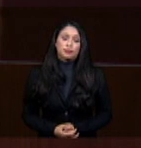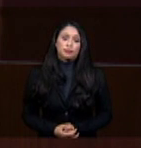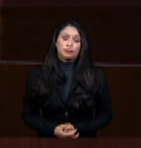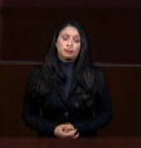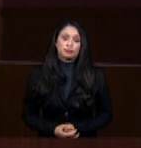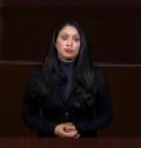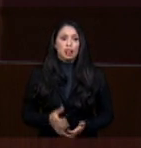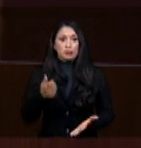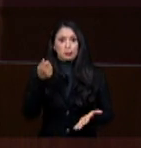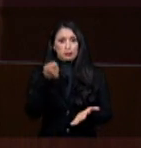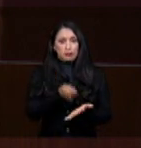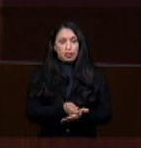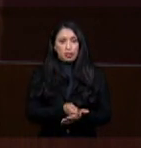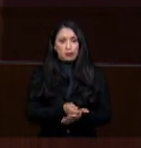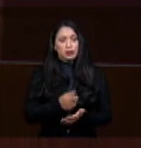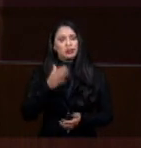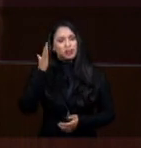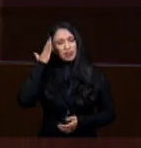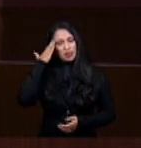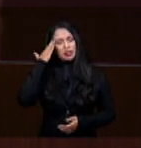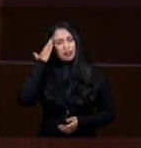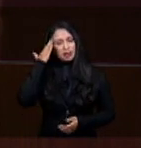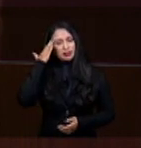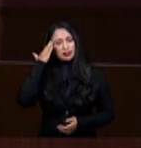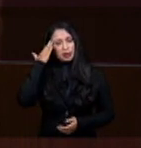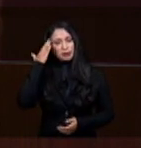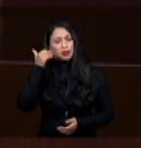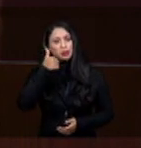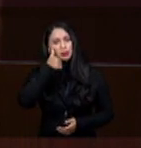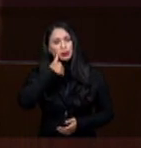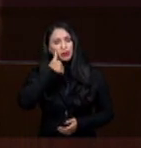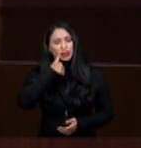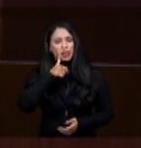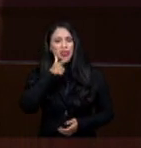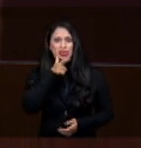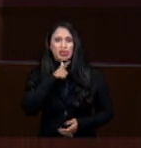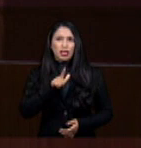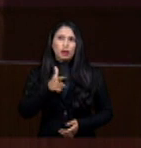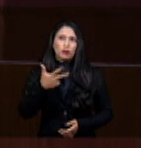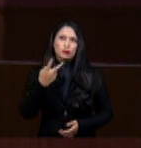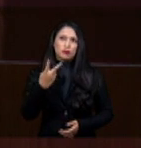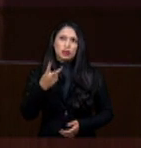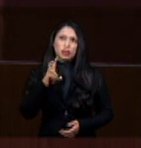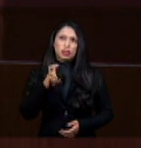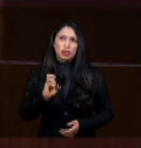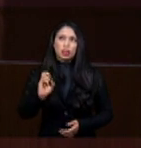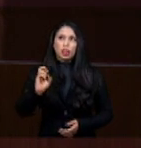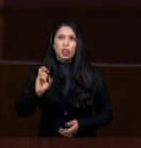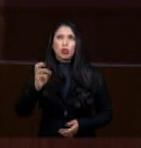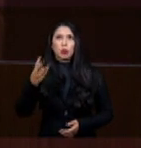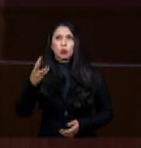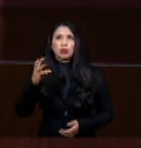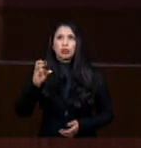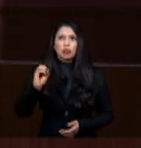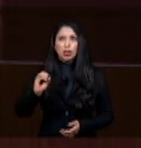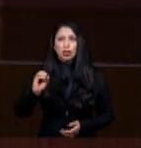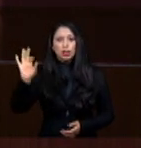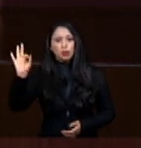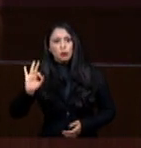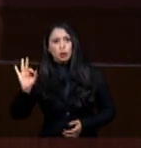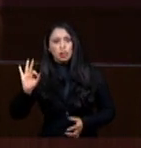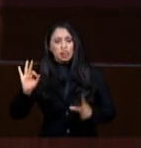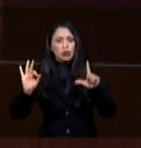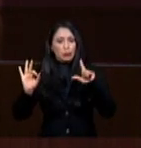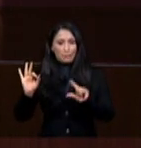à remuneração a gente sabe que mulheres ganham entre 25 e 30 por cento menos que os homens